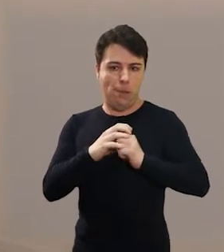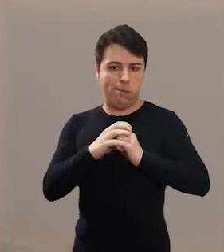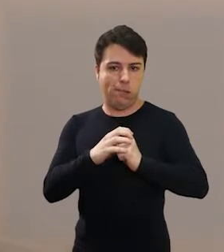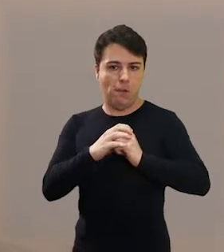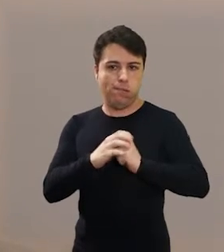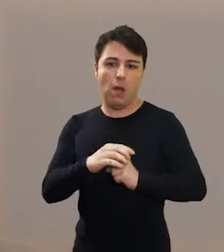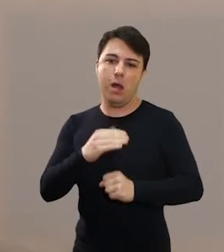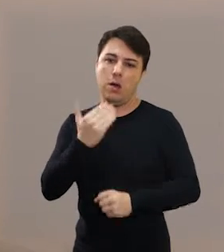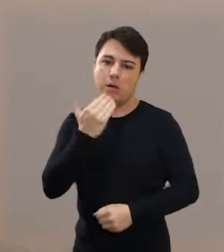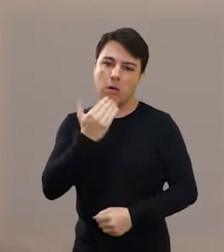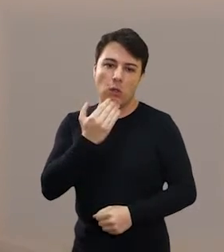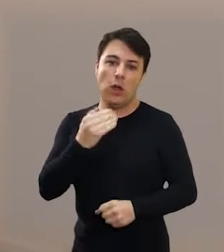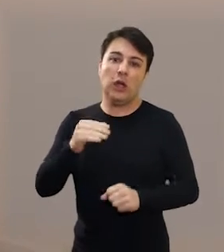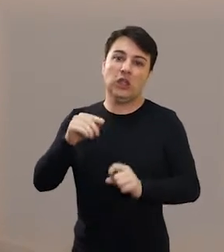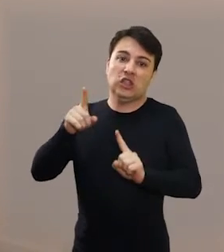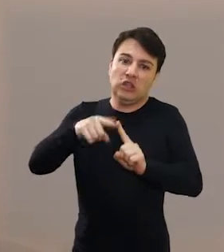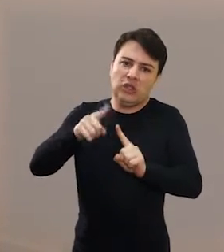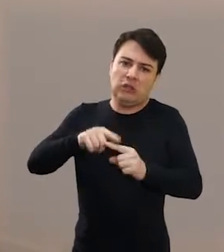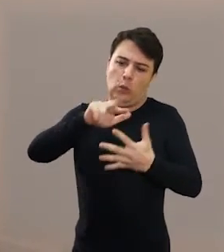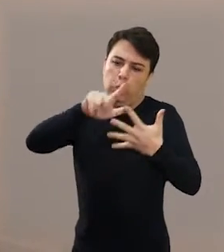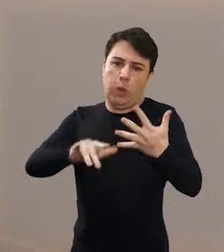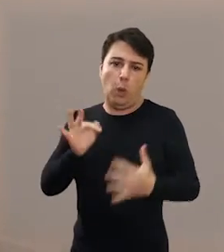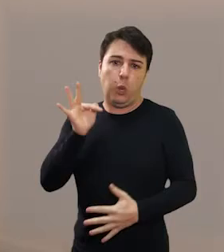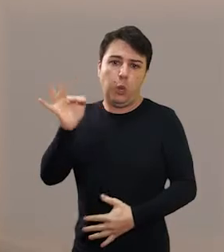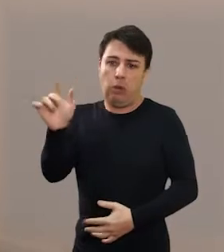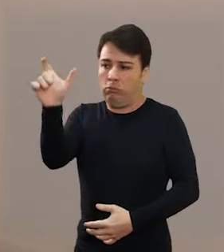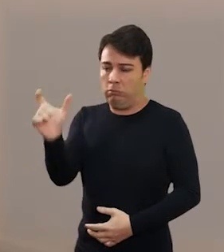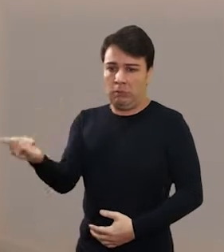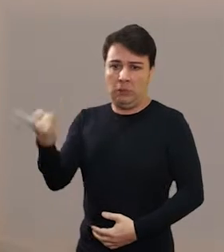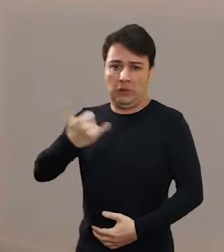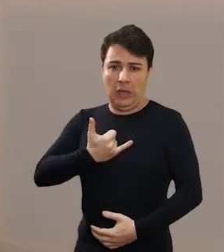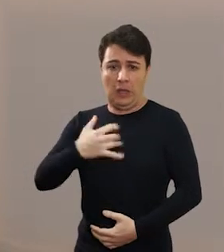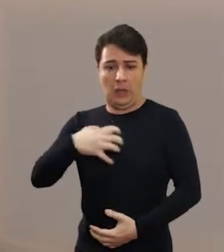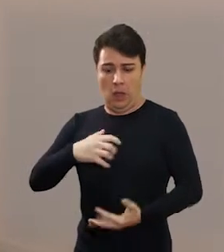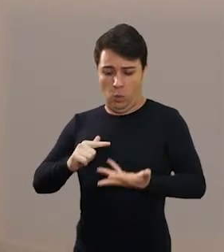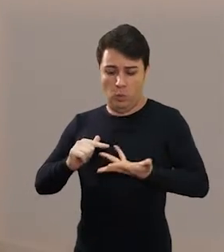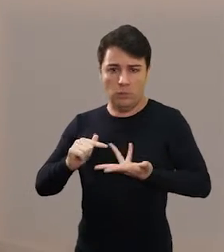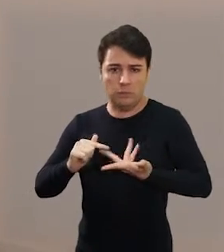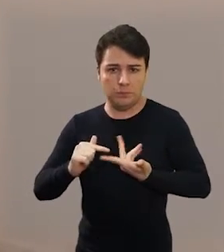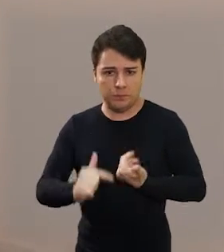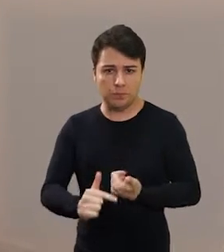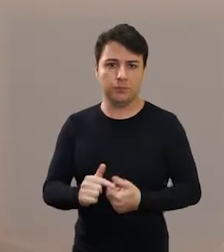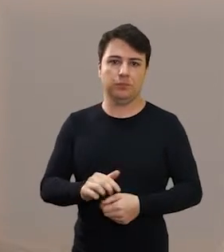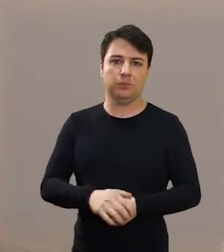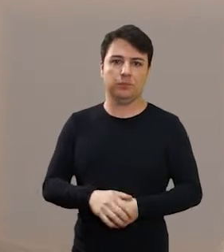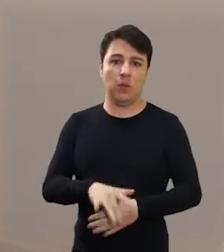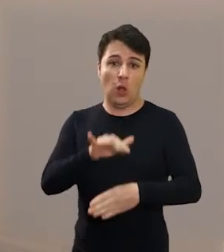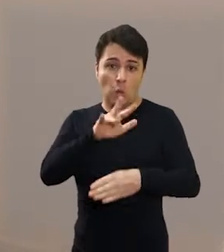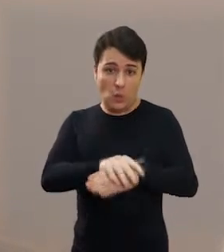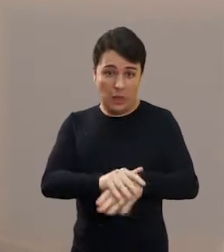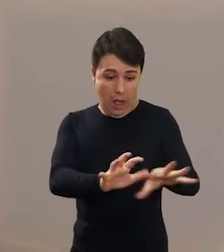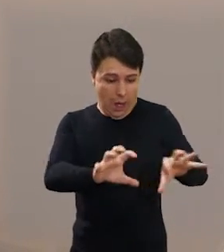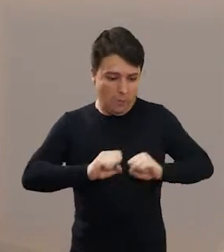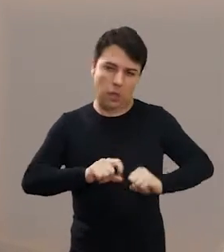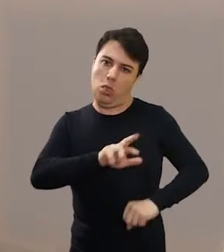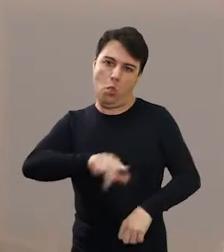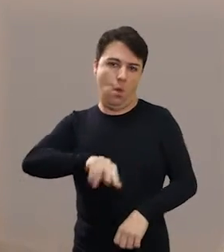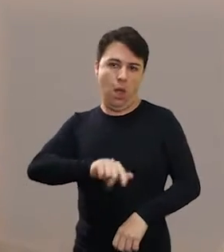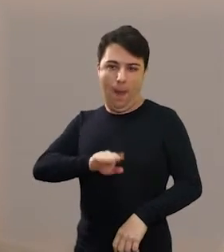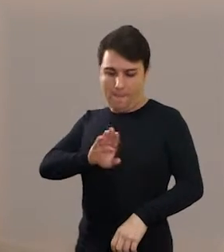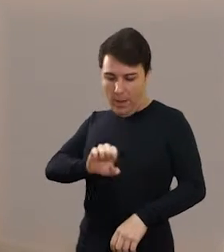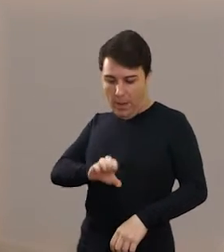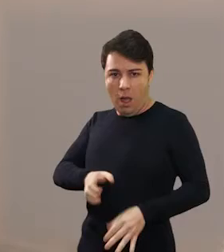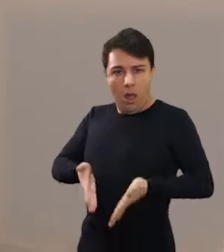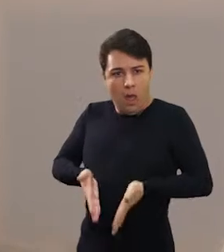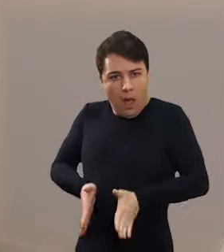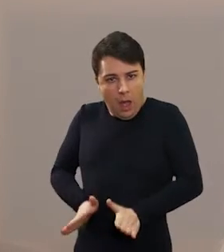embrionária. E de acordo com essa alteração, nós podemos ter uma variedade grande de sintomas. O que é importante lembrar é que a criança já